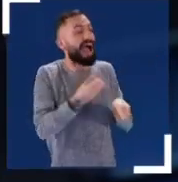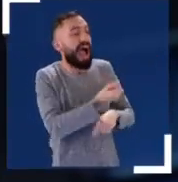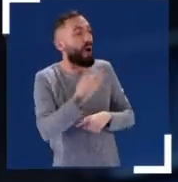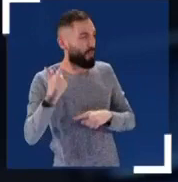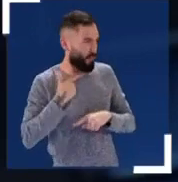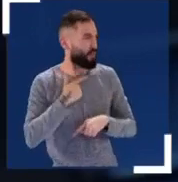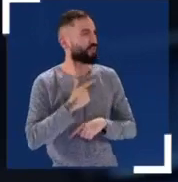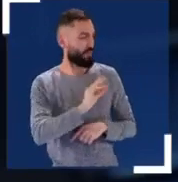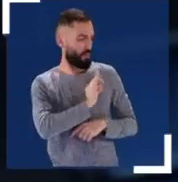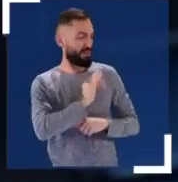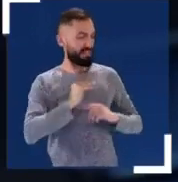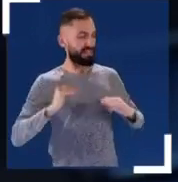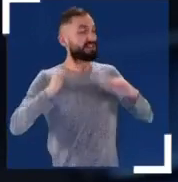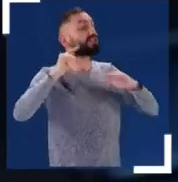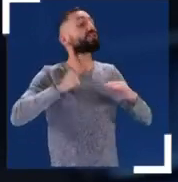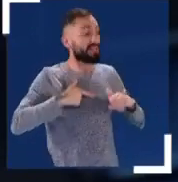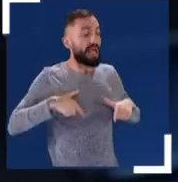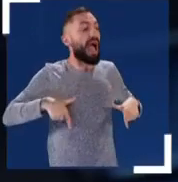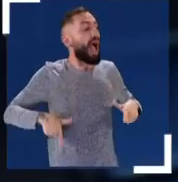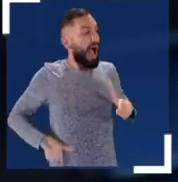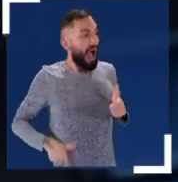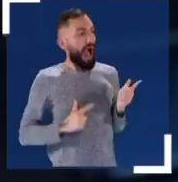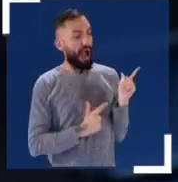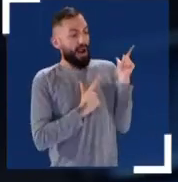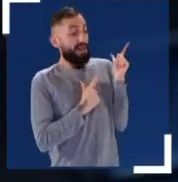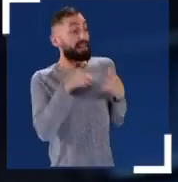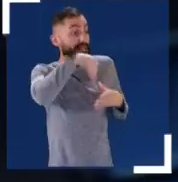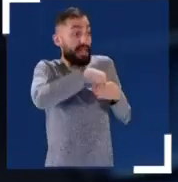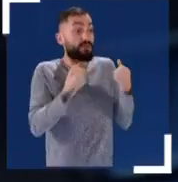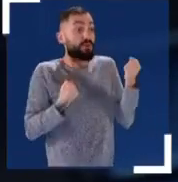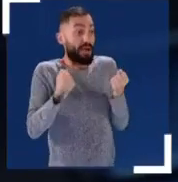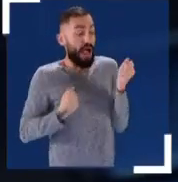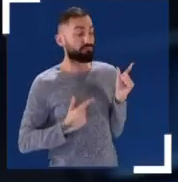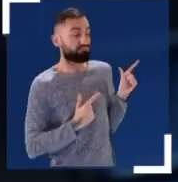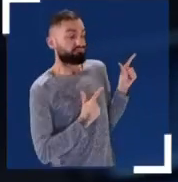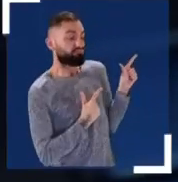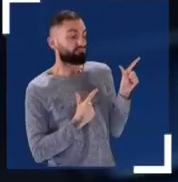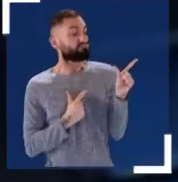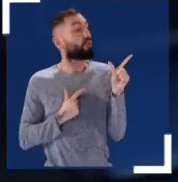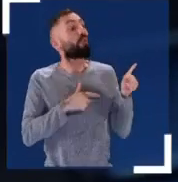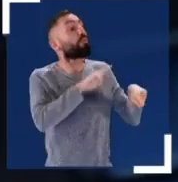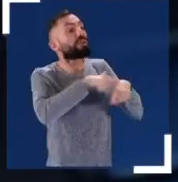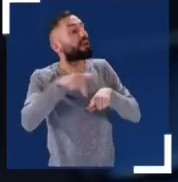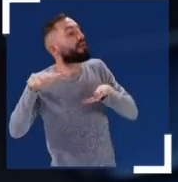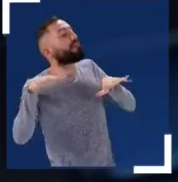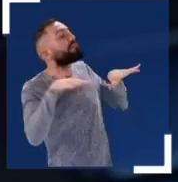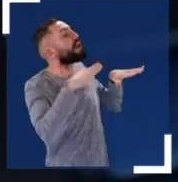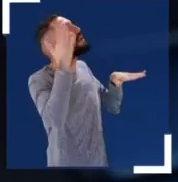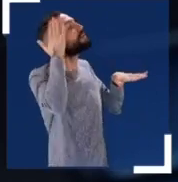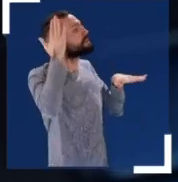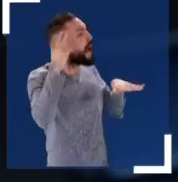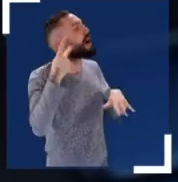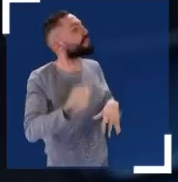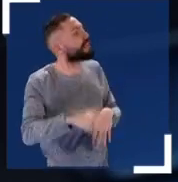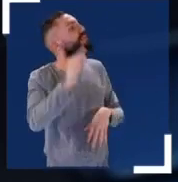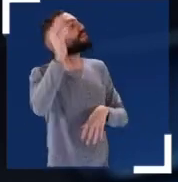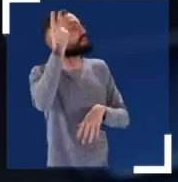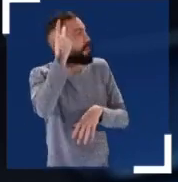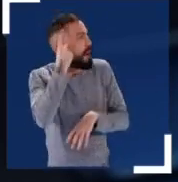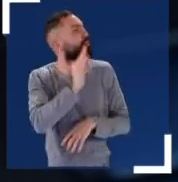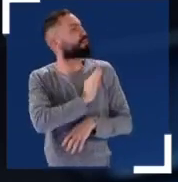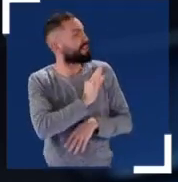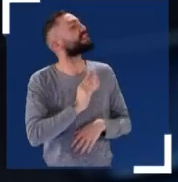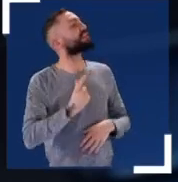andar armados com fuzil nos veículos para poder mostrar que a Polícia de São Paulo está à altura com o armamento, que tem situação.